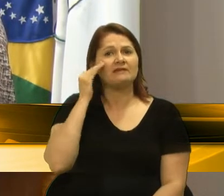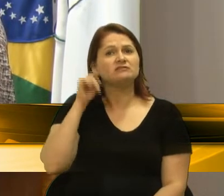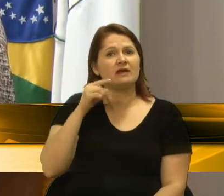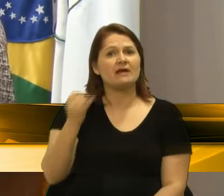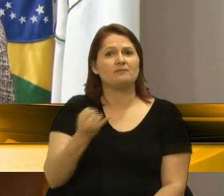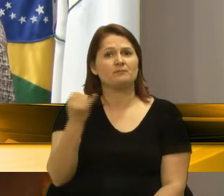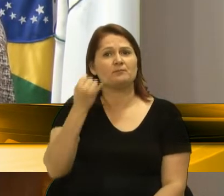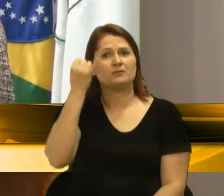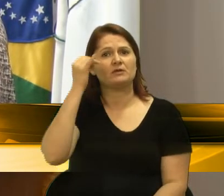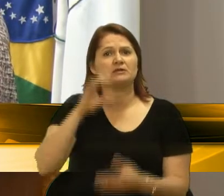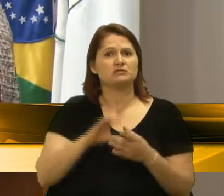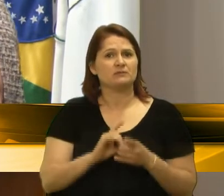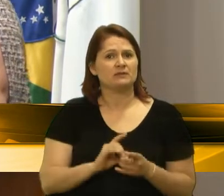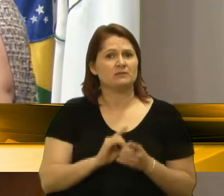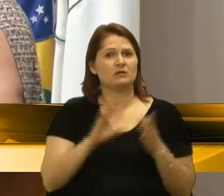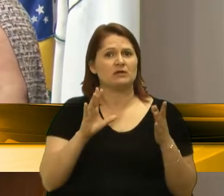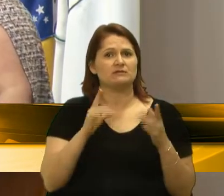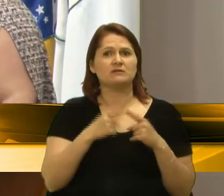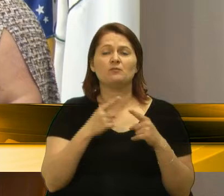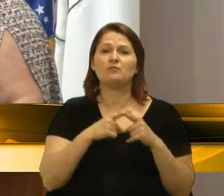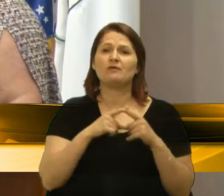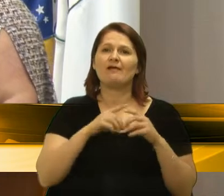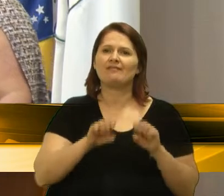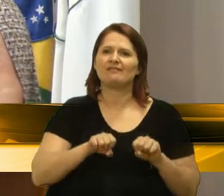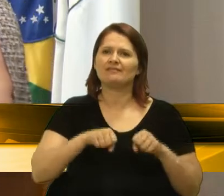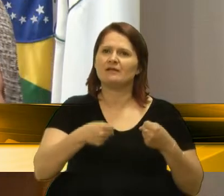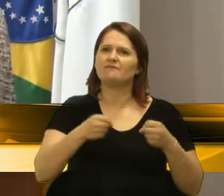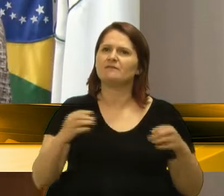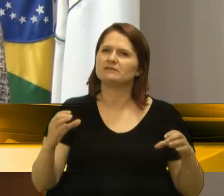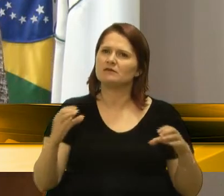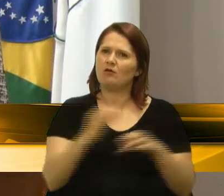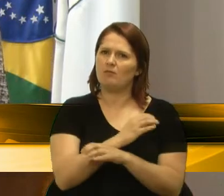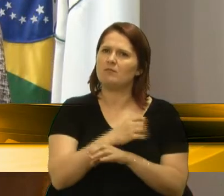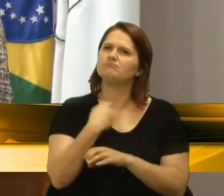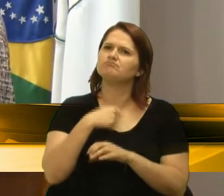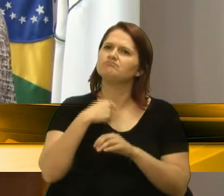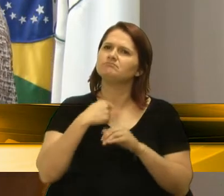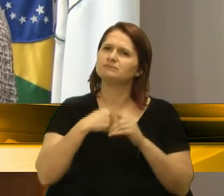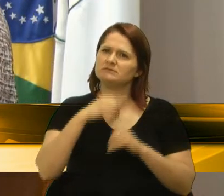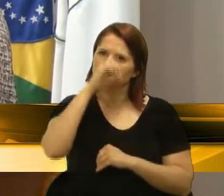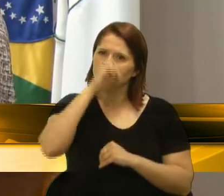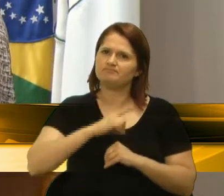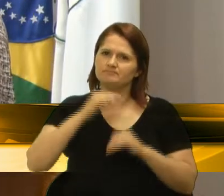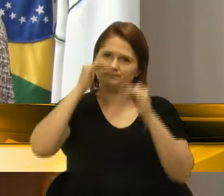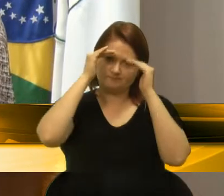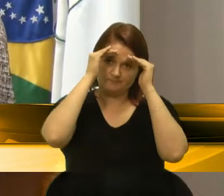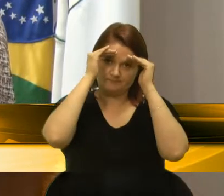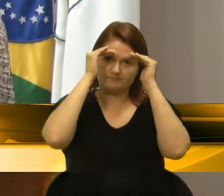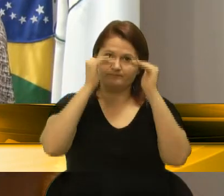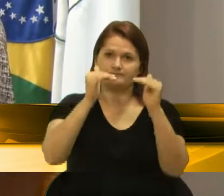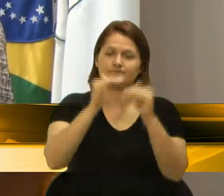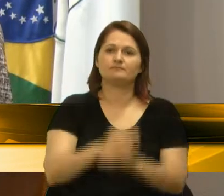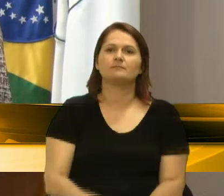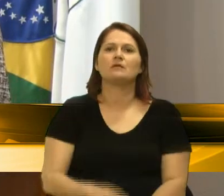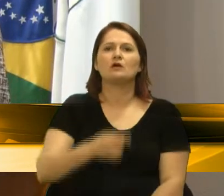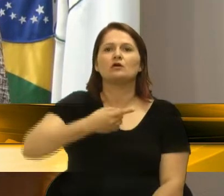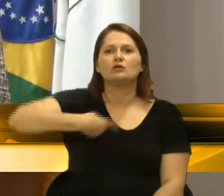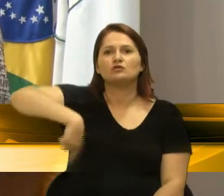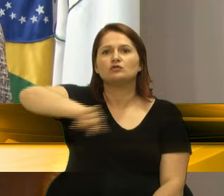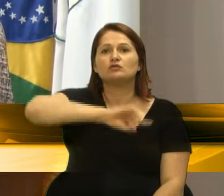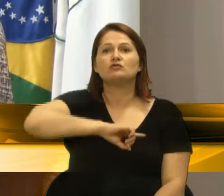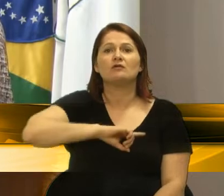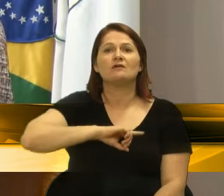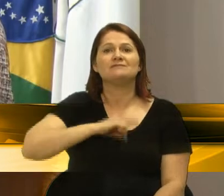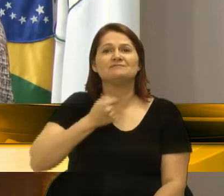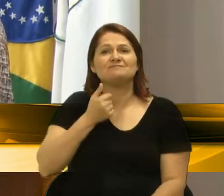ampla defesa são primados a serem respeitados. Estamos aqui às vésperas das festas de final